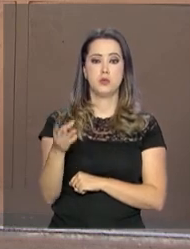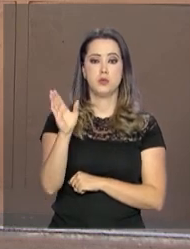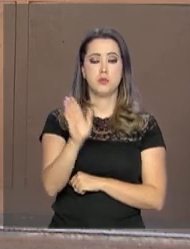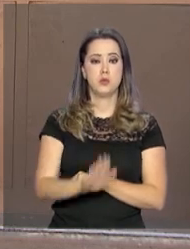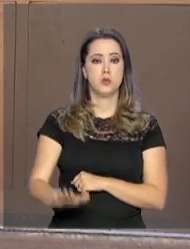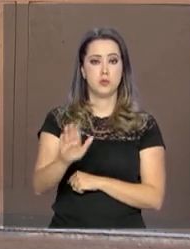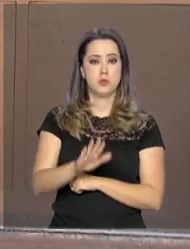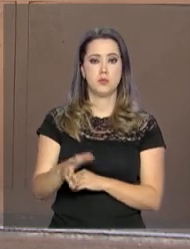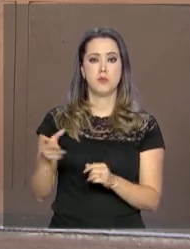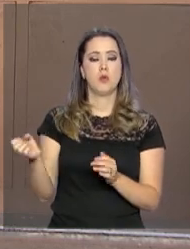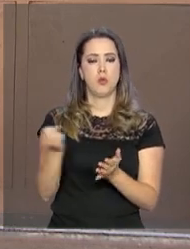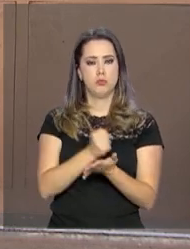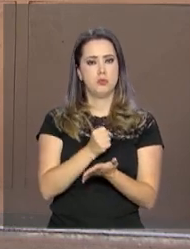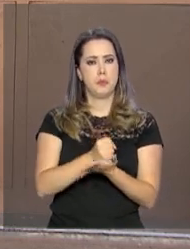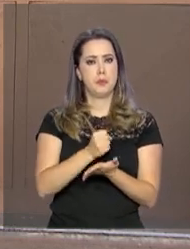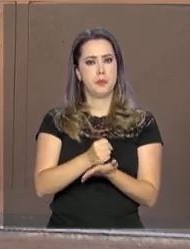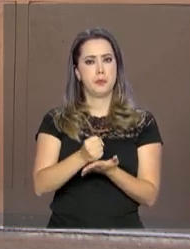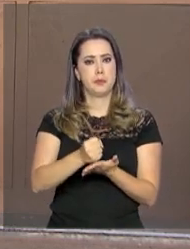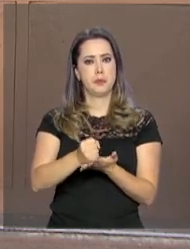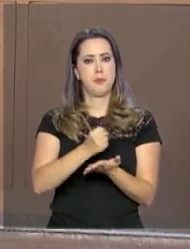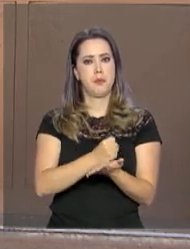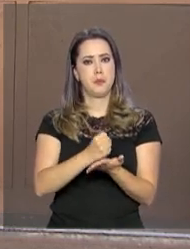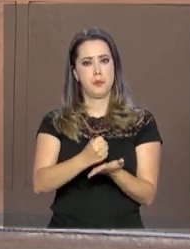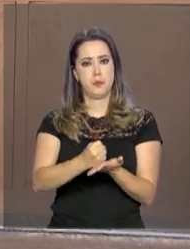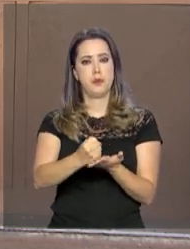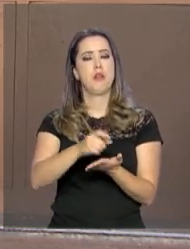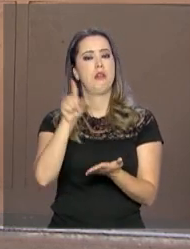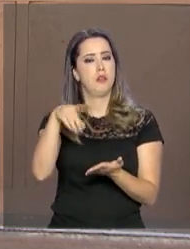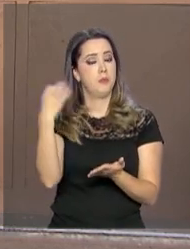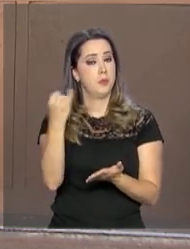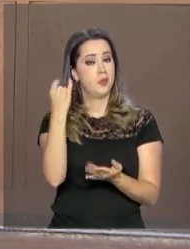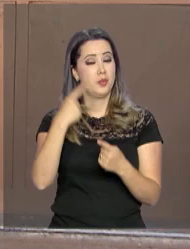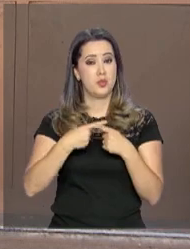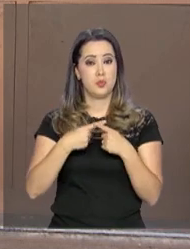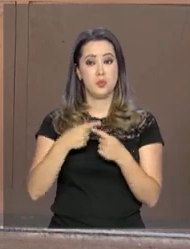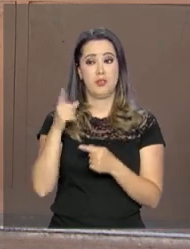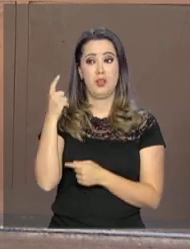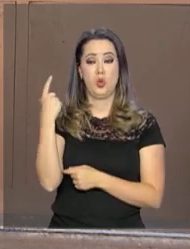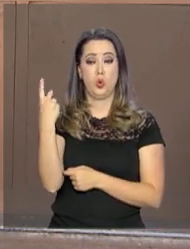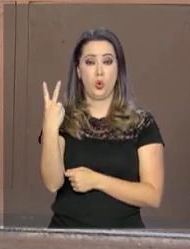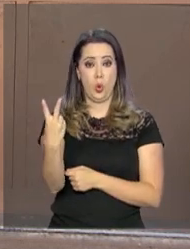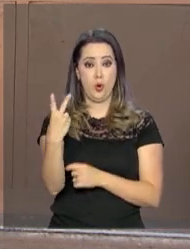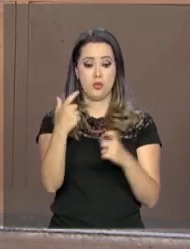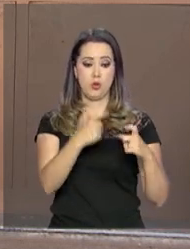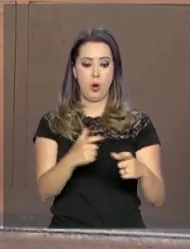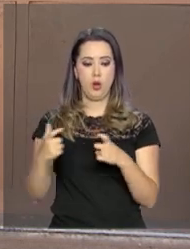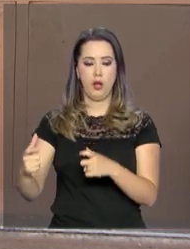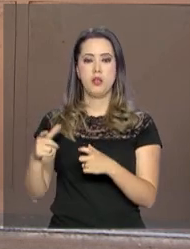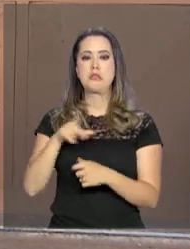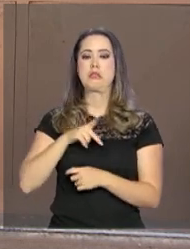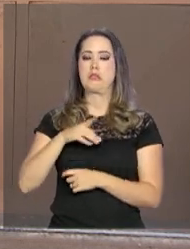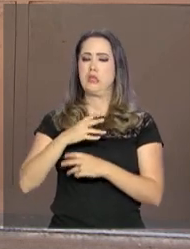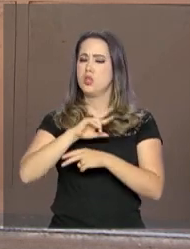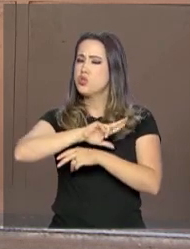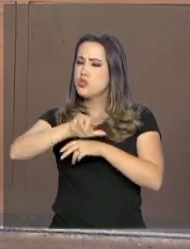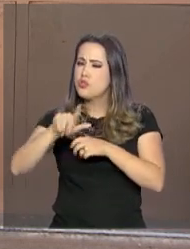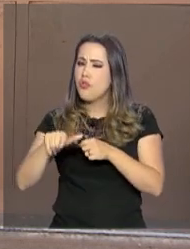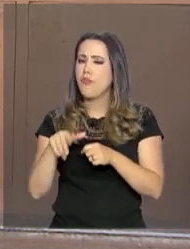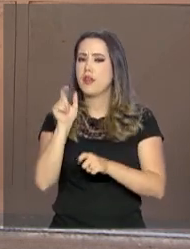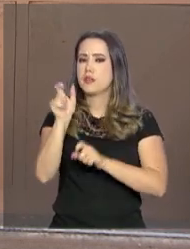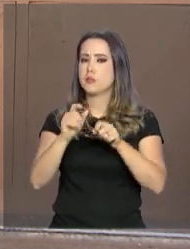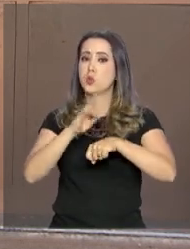atualizar o cartão de vacina é importante também porque o brasil enfrenta dois surtos de sarampo em roraima e no